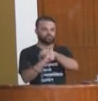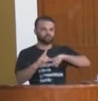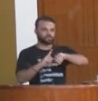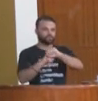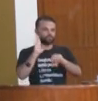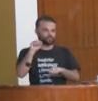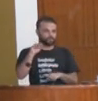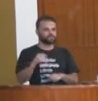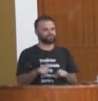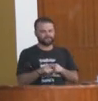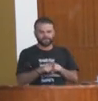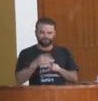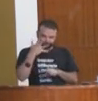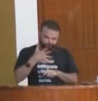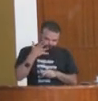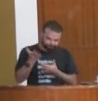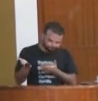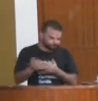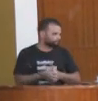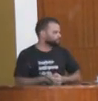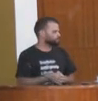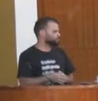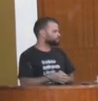fizesse o cumprimento também, amigo.